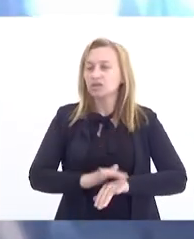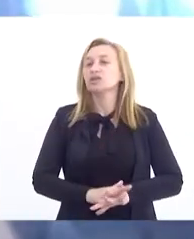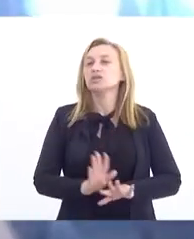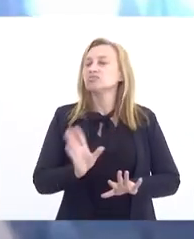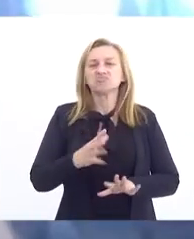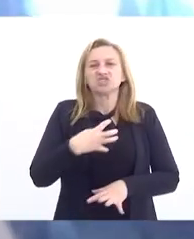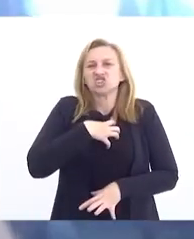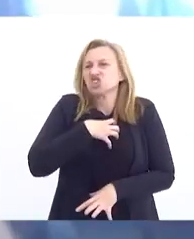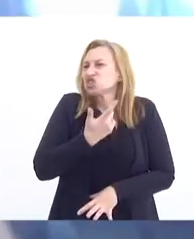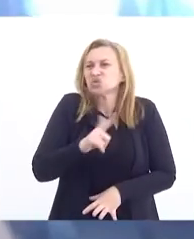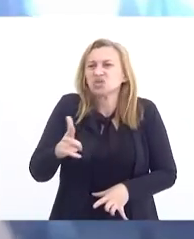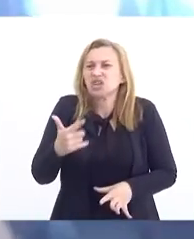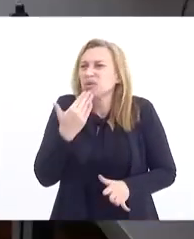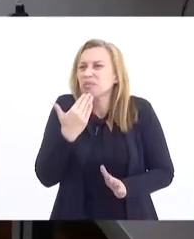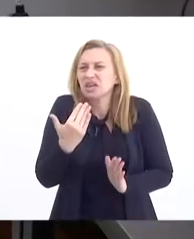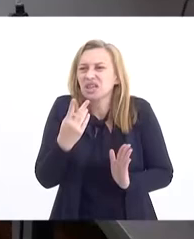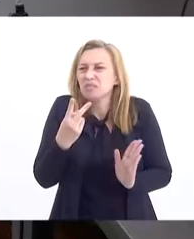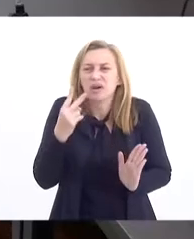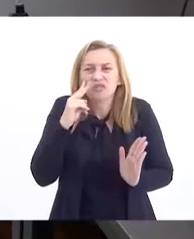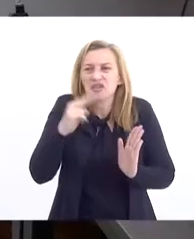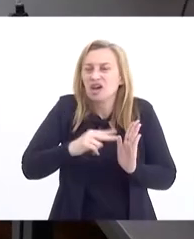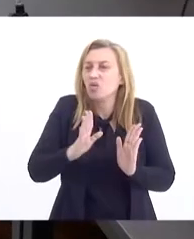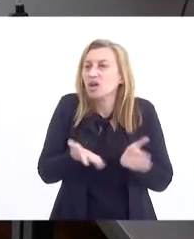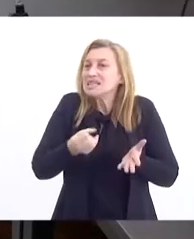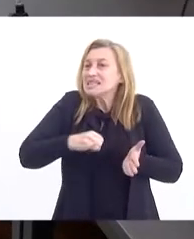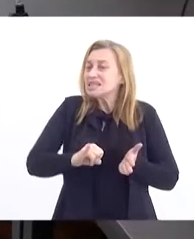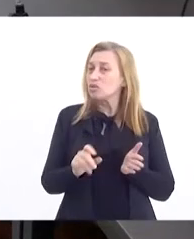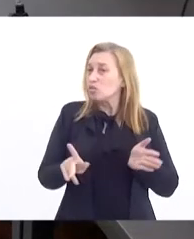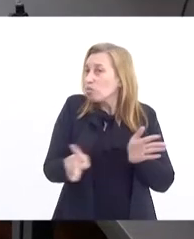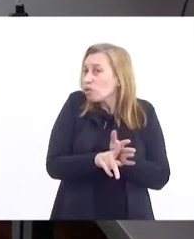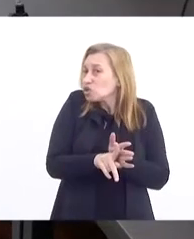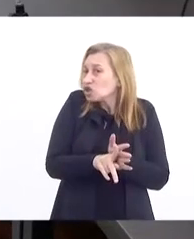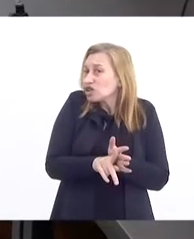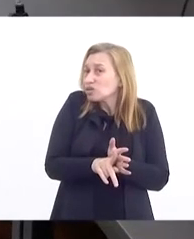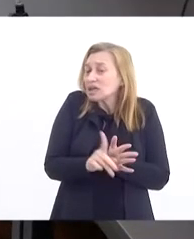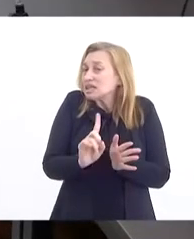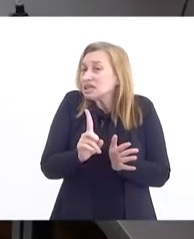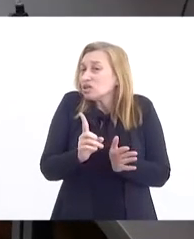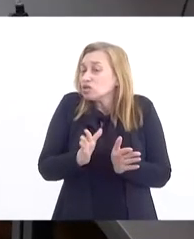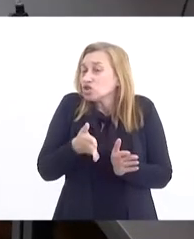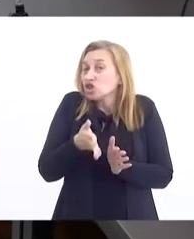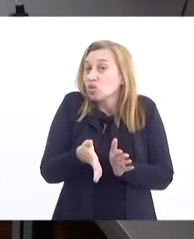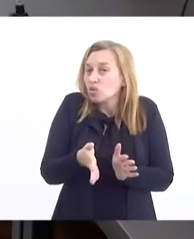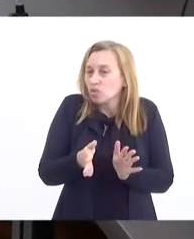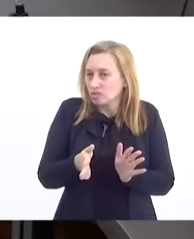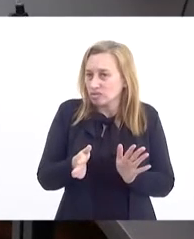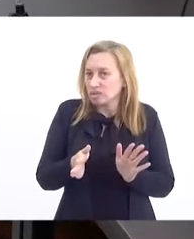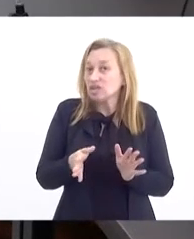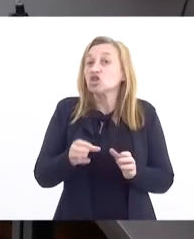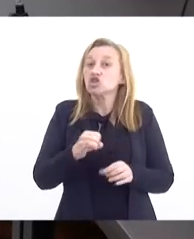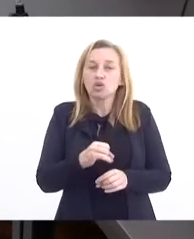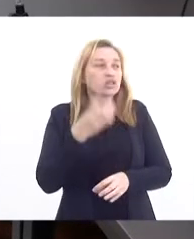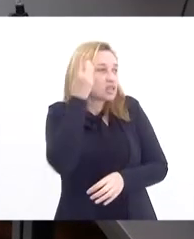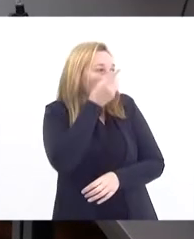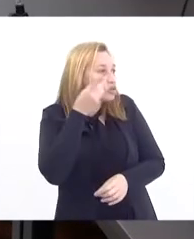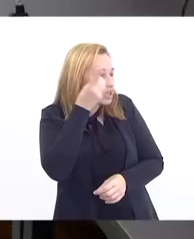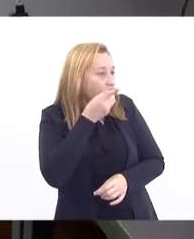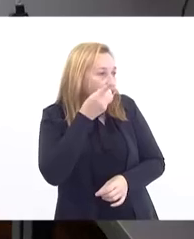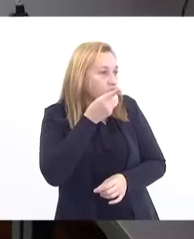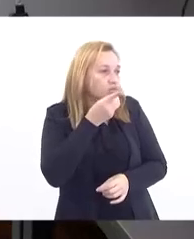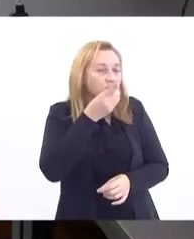tem sentido pedir vistas agora se o projeto ainda não chegamos nele, a não ser que o deputado Luiz Paulo deixe a